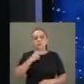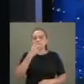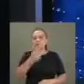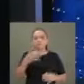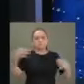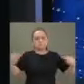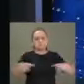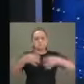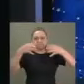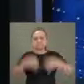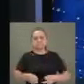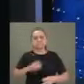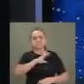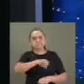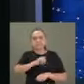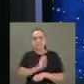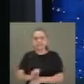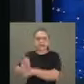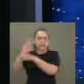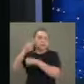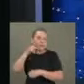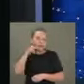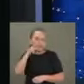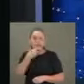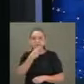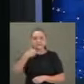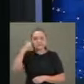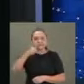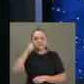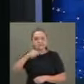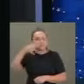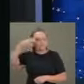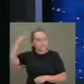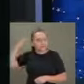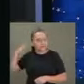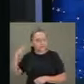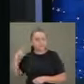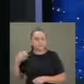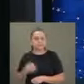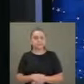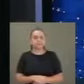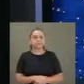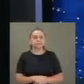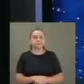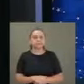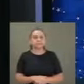da Amada Paraíba Senador Veneziano Vital do Rêgo